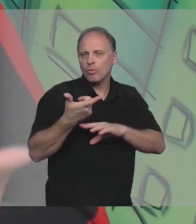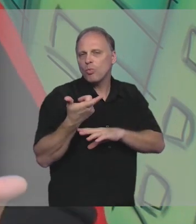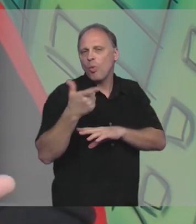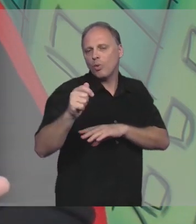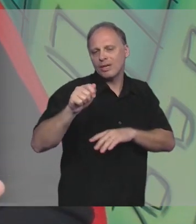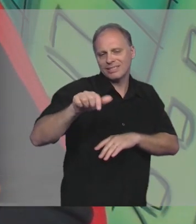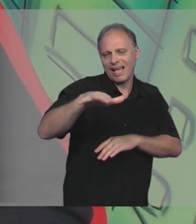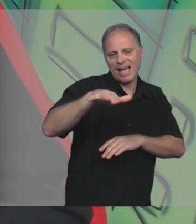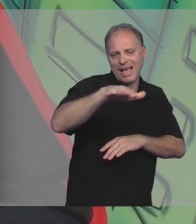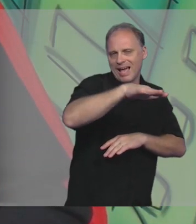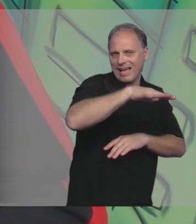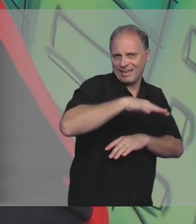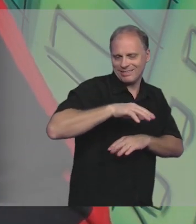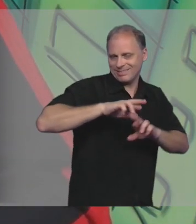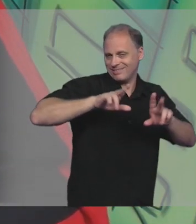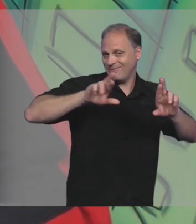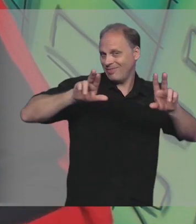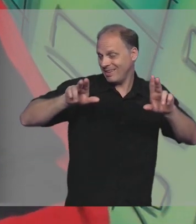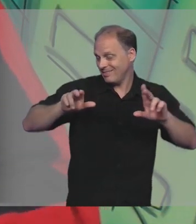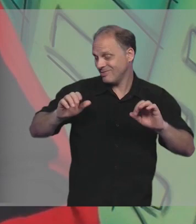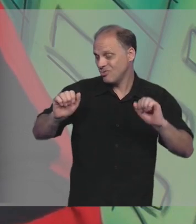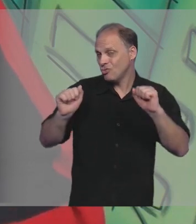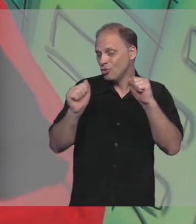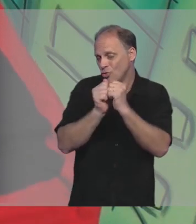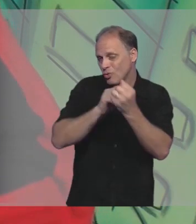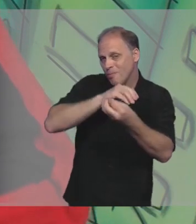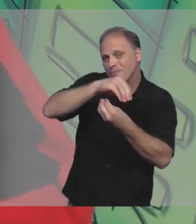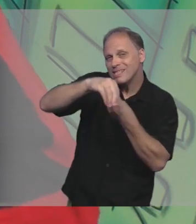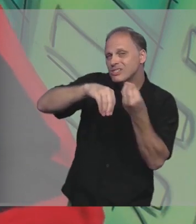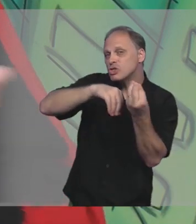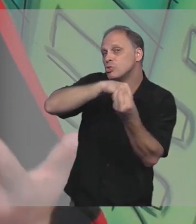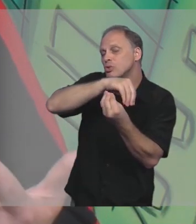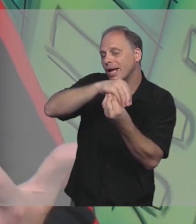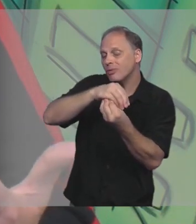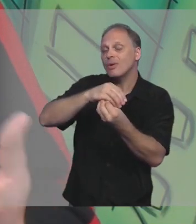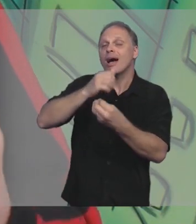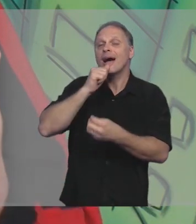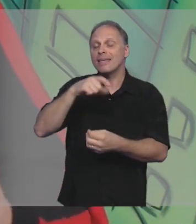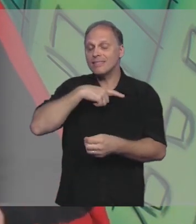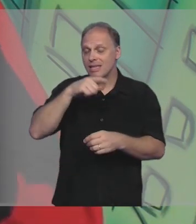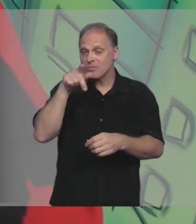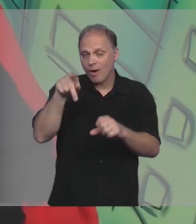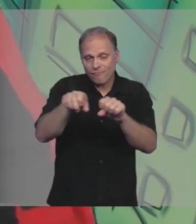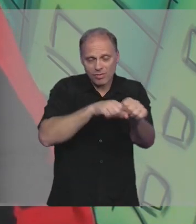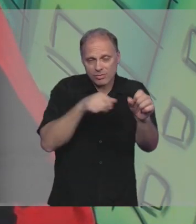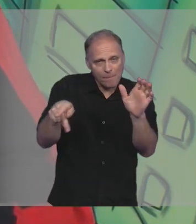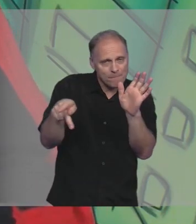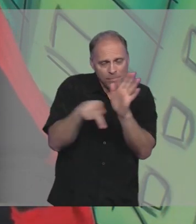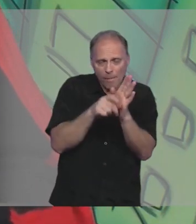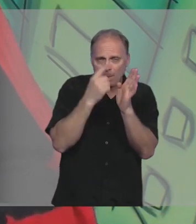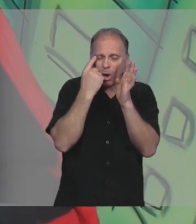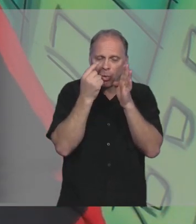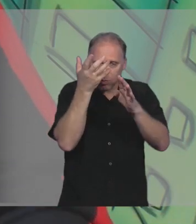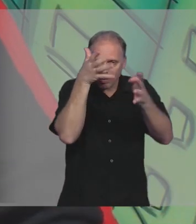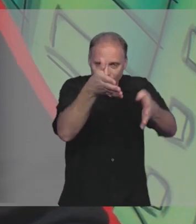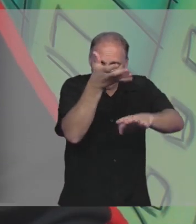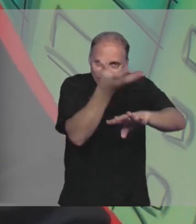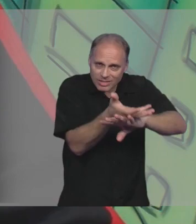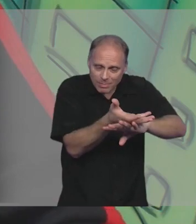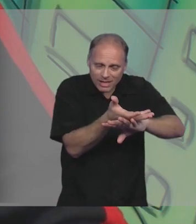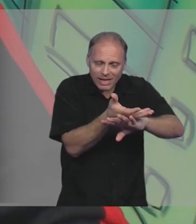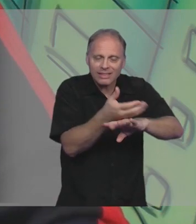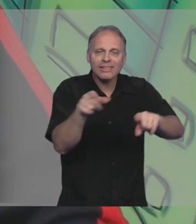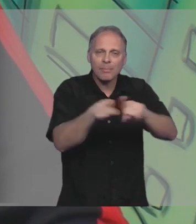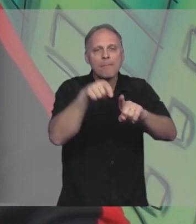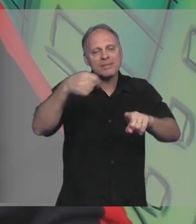outros componentes. Tá? Isso requer, por exemplo, além da formação inicial e continuada do professor,